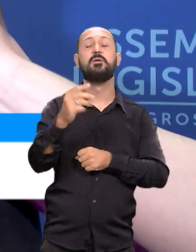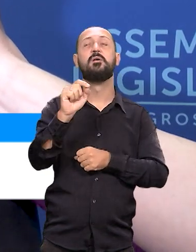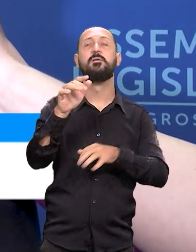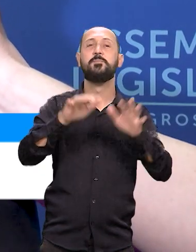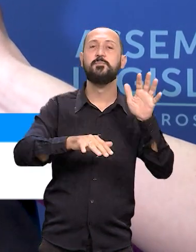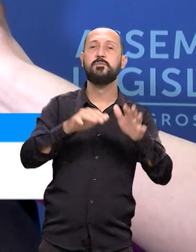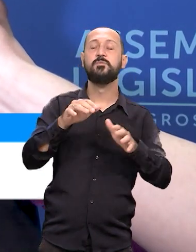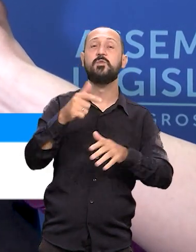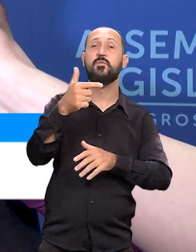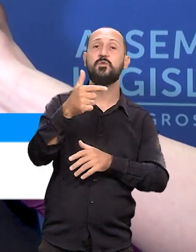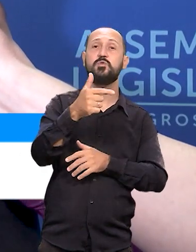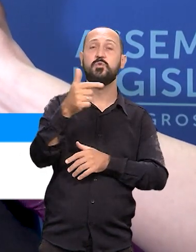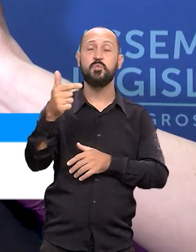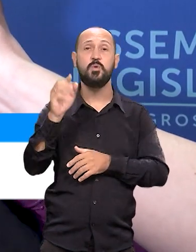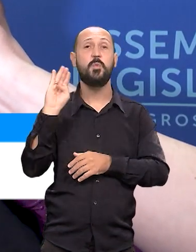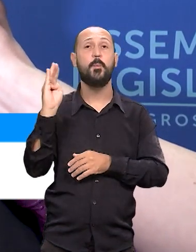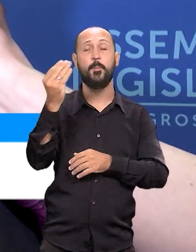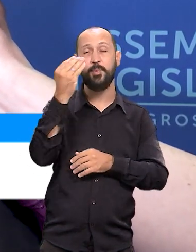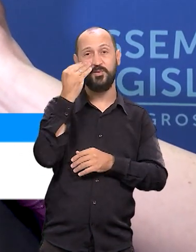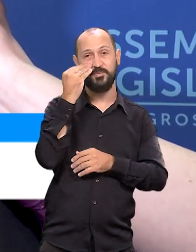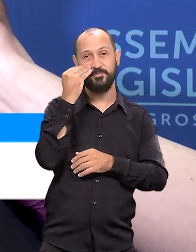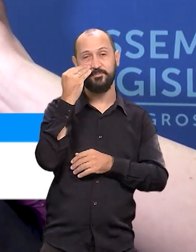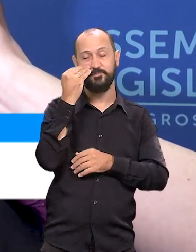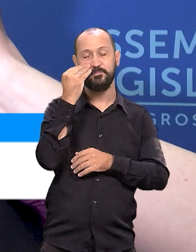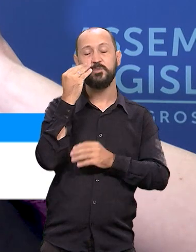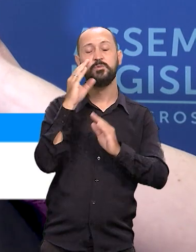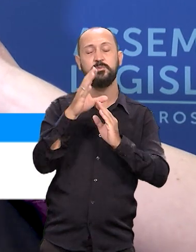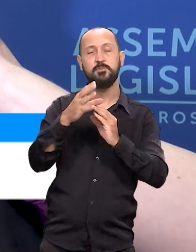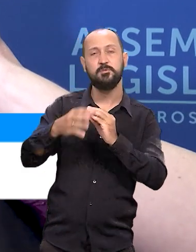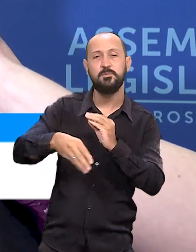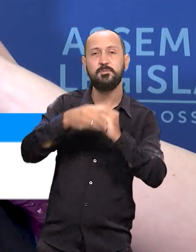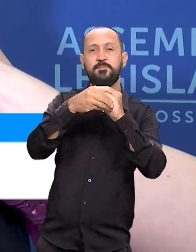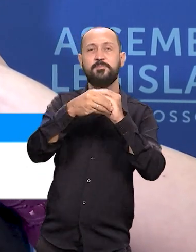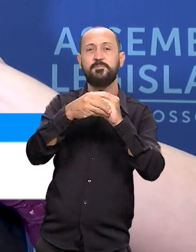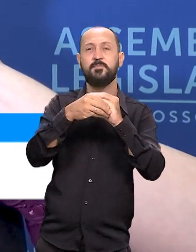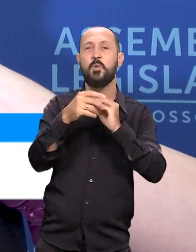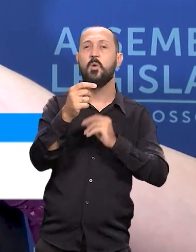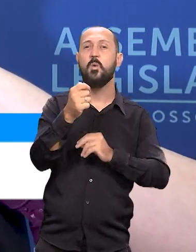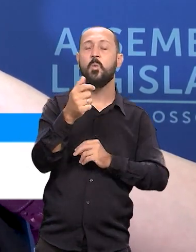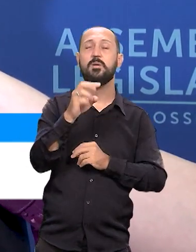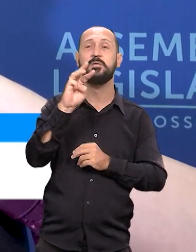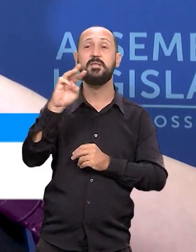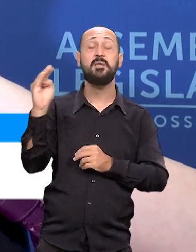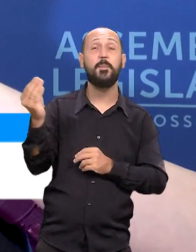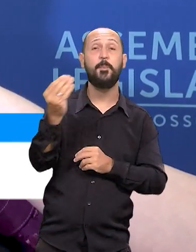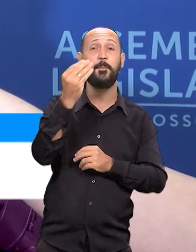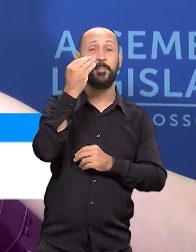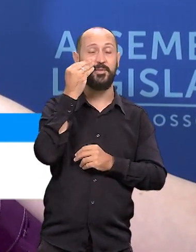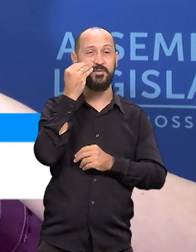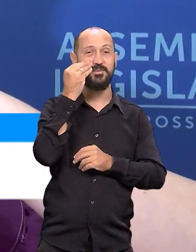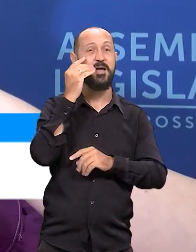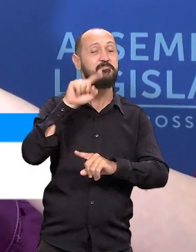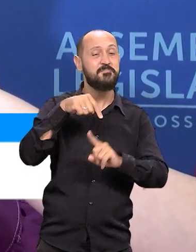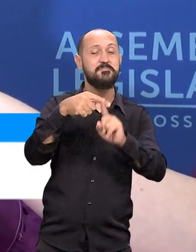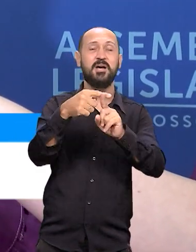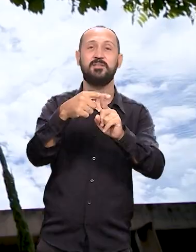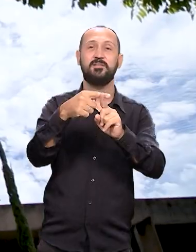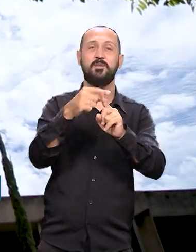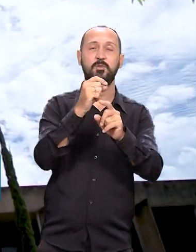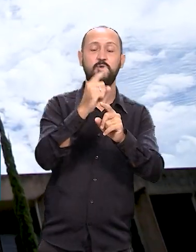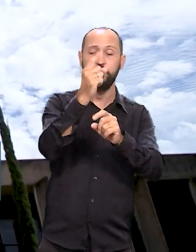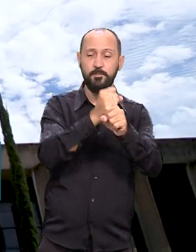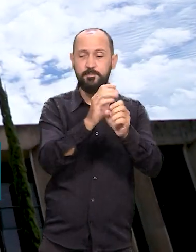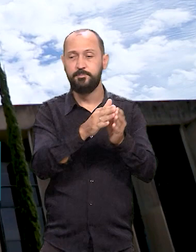de 22 bilhões de reais. Então, nós estamos acrescentando quase 3 bilhões e meio de reais de um ano em relação ao